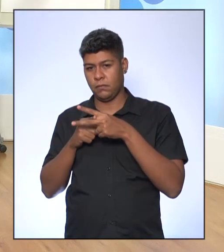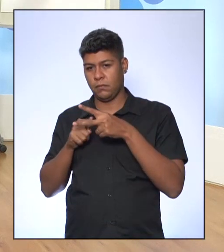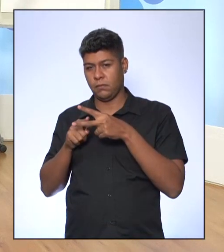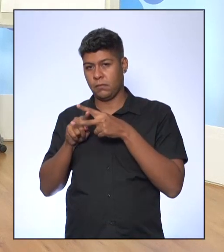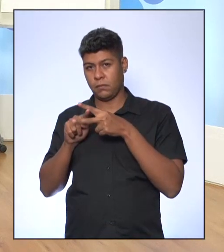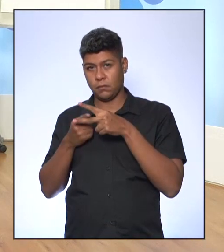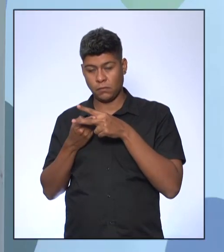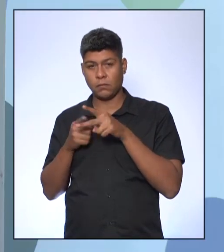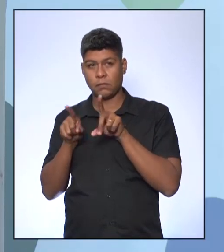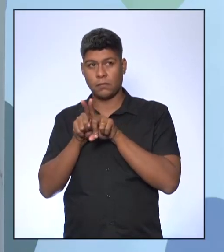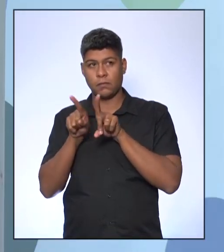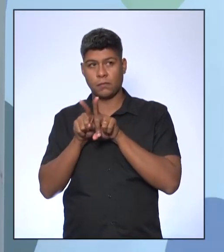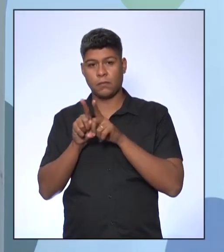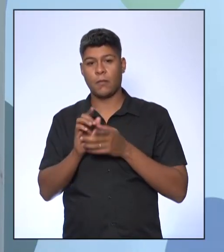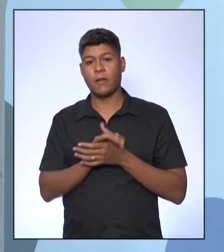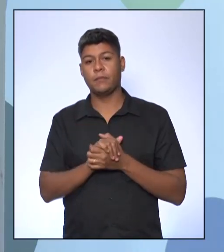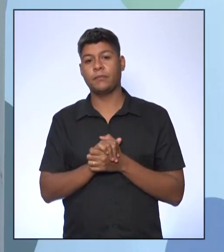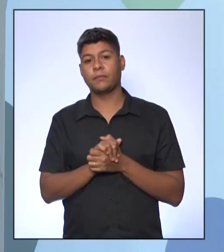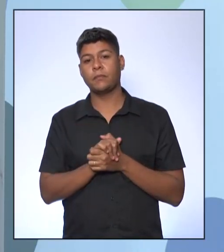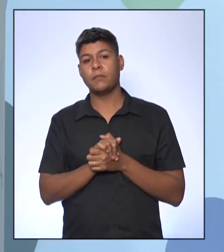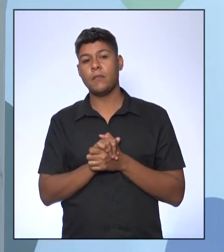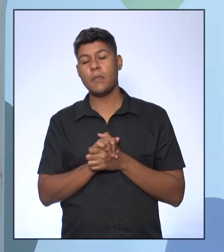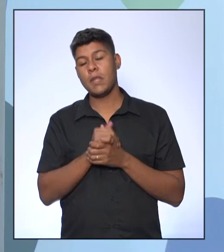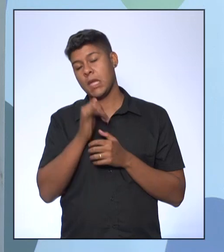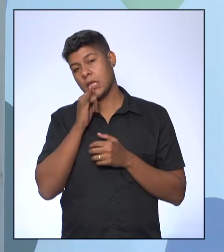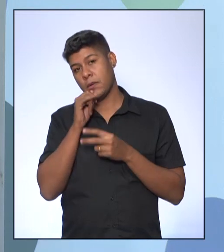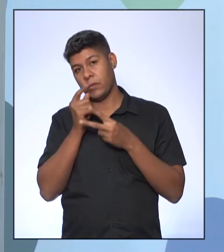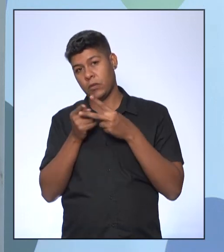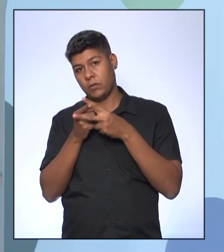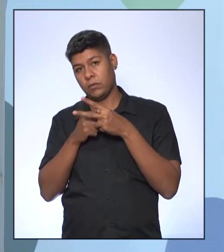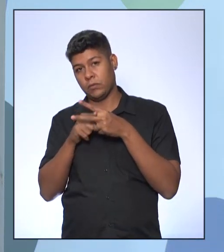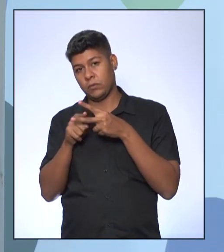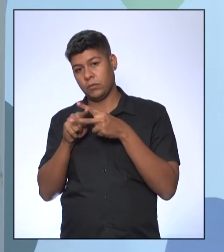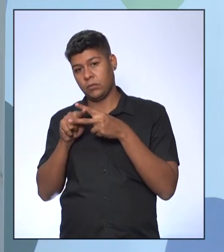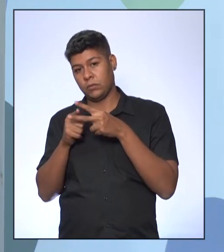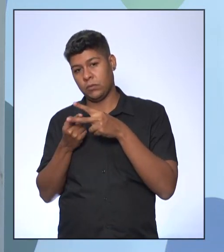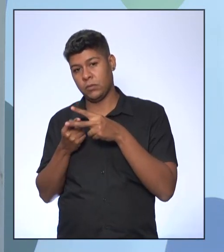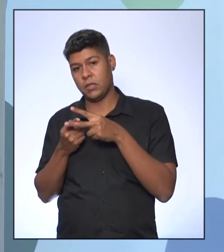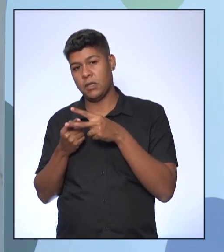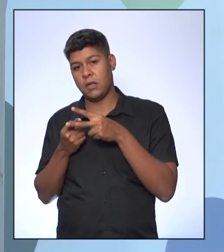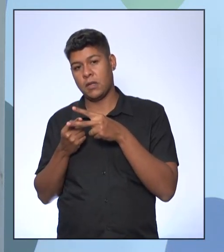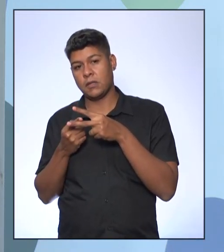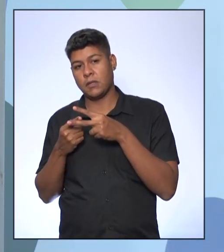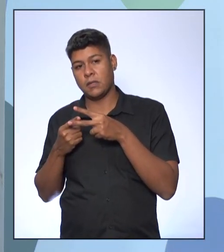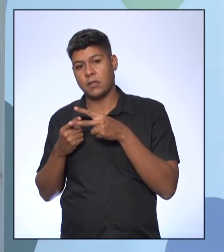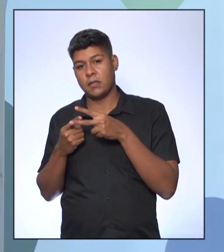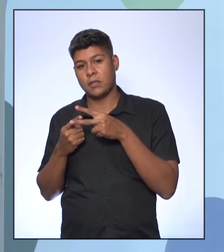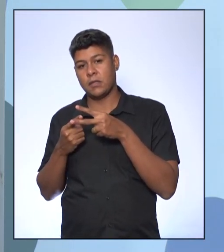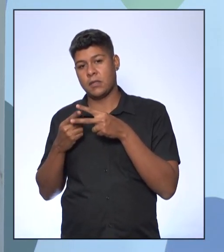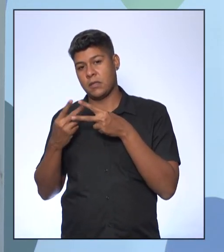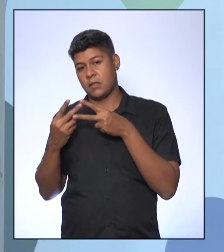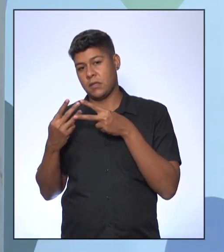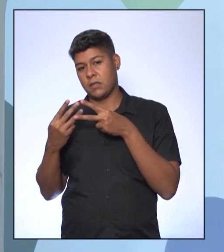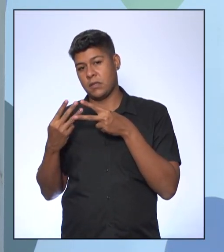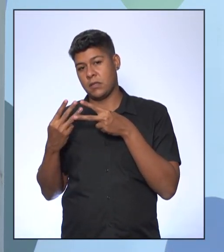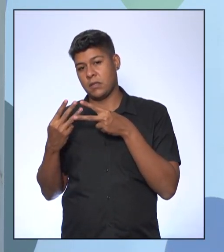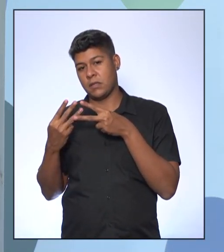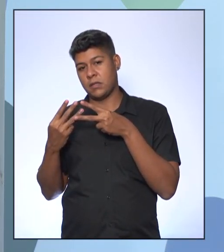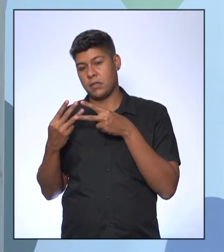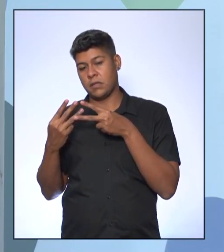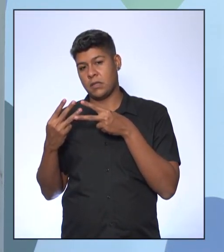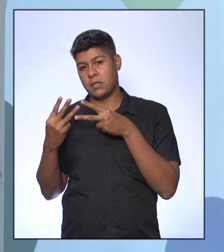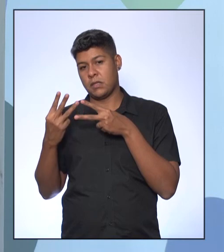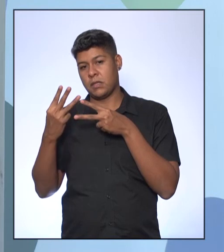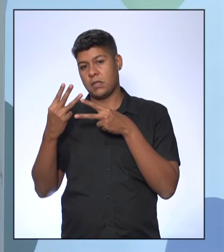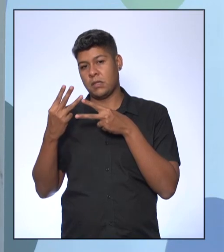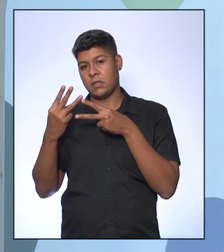Pode ser. Beleza. Então aqui vamos colocar 30. Não, então, mas o de cima deve ser 120, porque é raso, né? Coloca X no de baixo. Aqui?